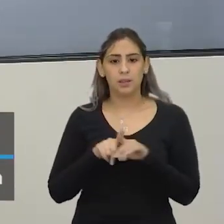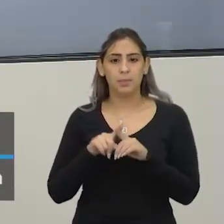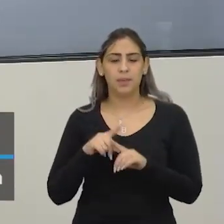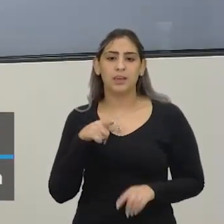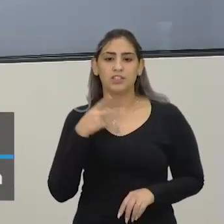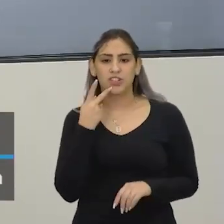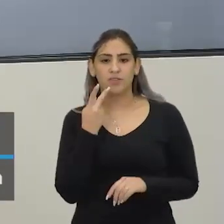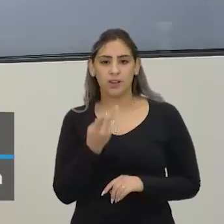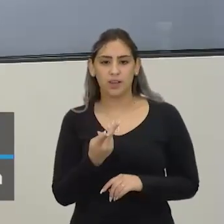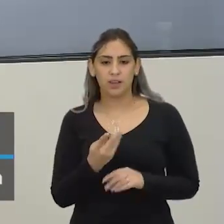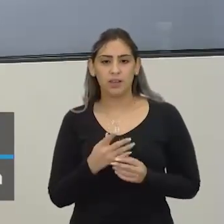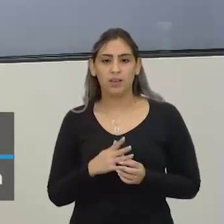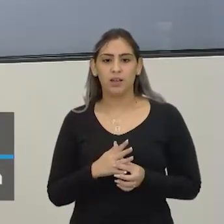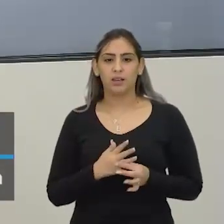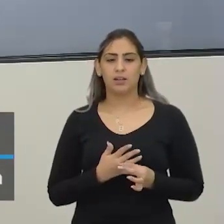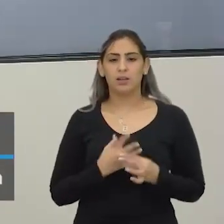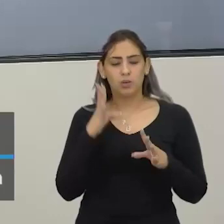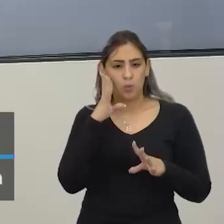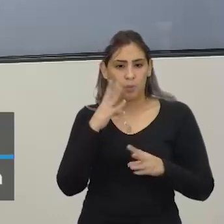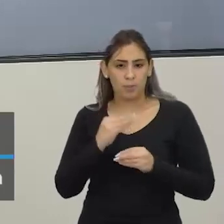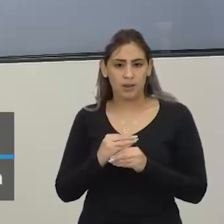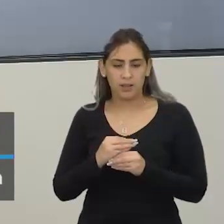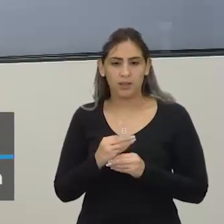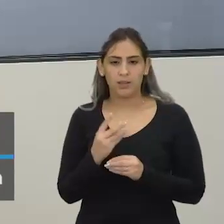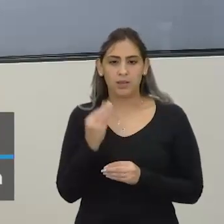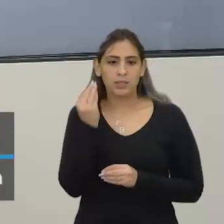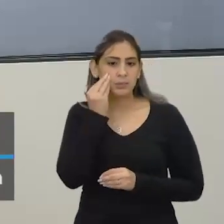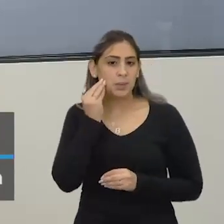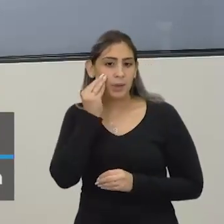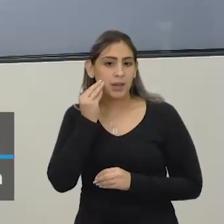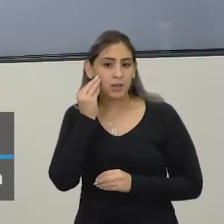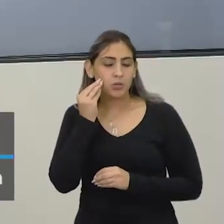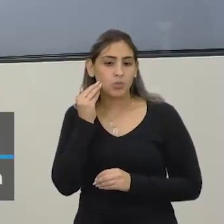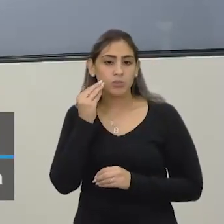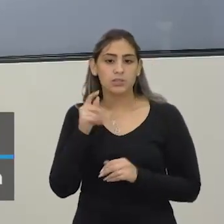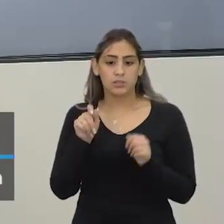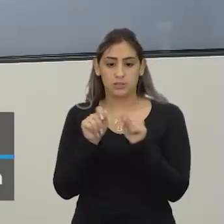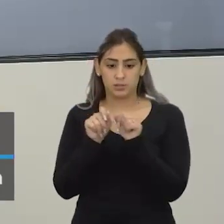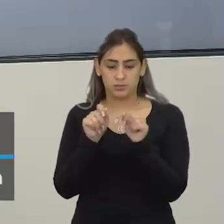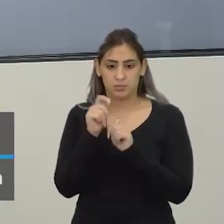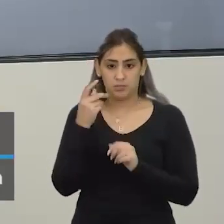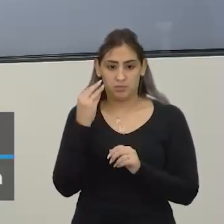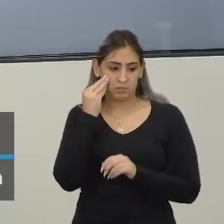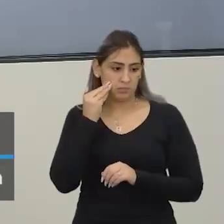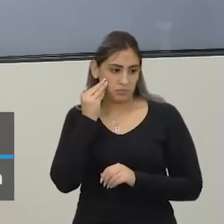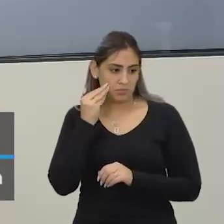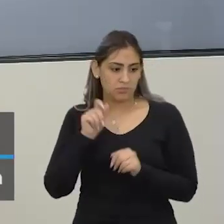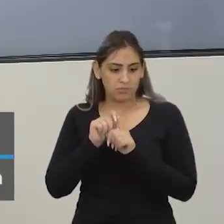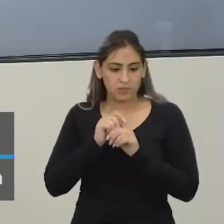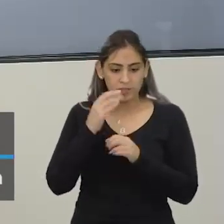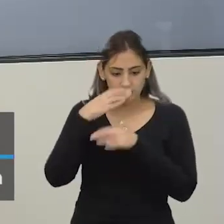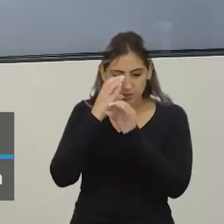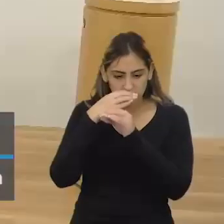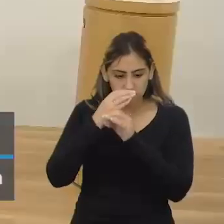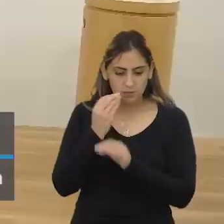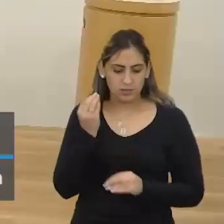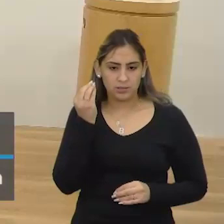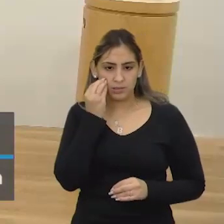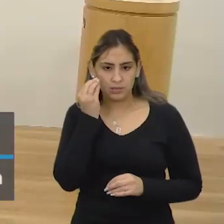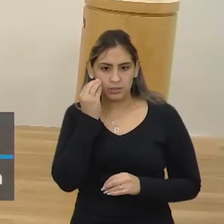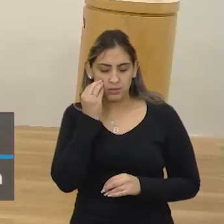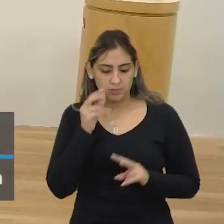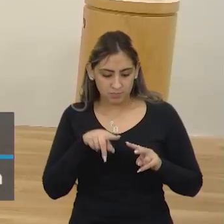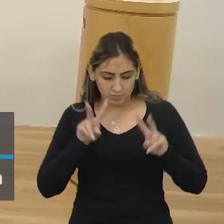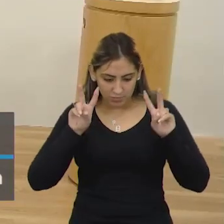né, vamos tentar aí compreender os experimentos realizados por diversos cientistas que apostavam